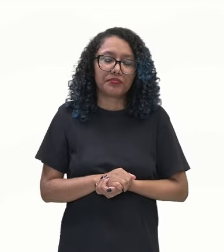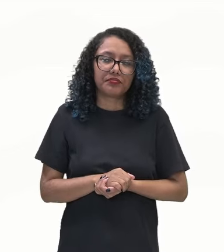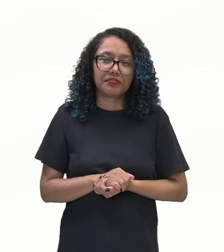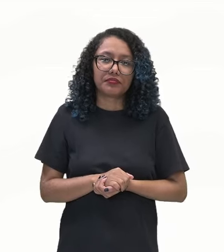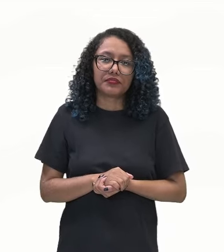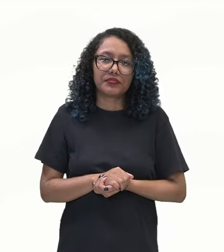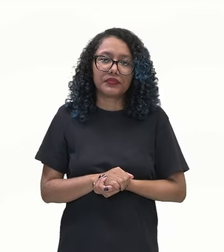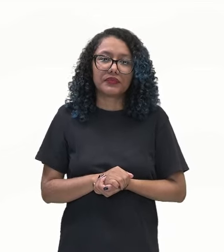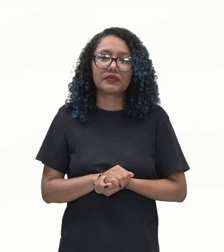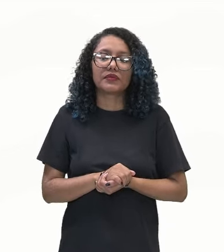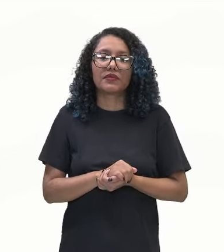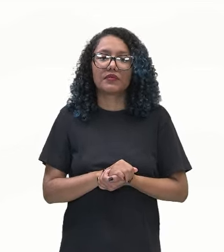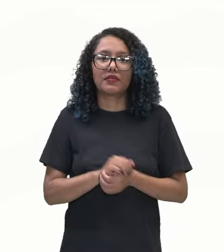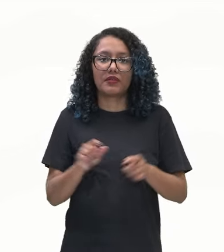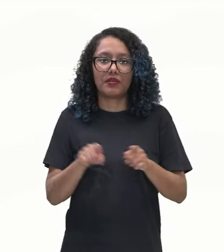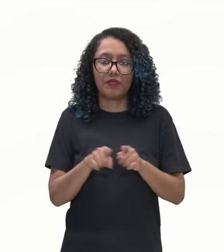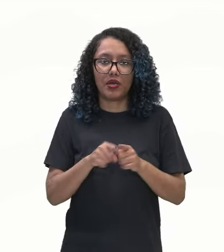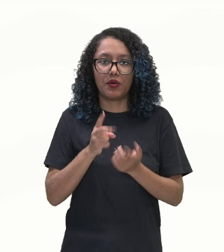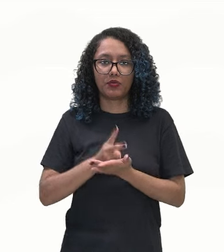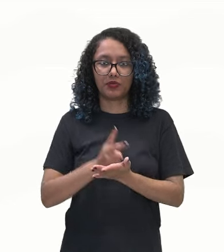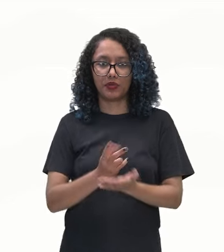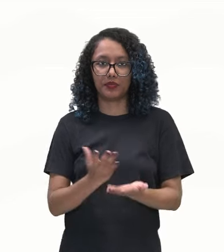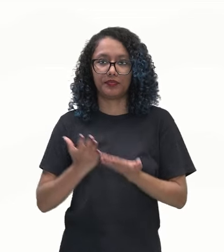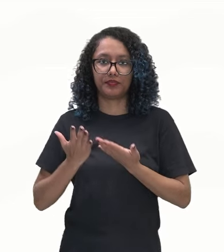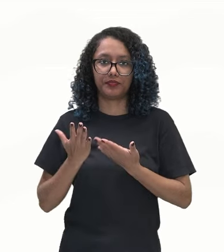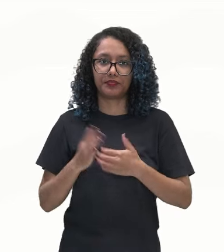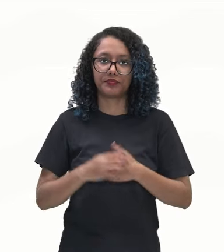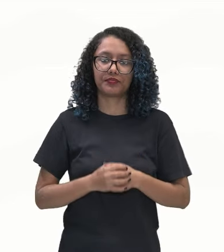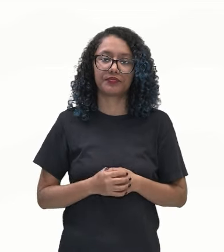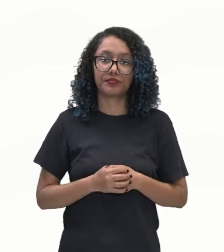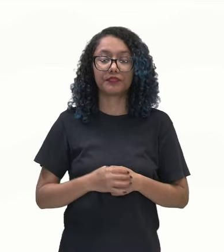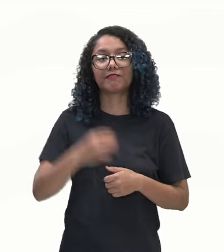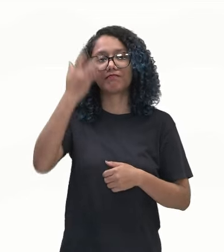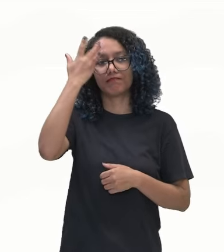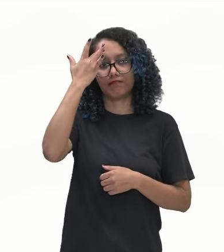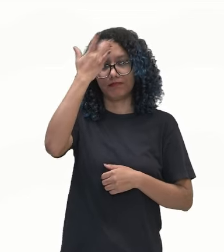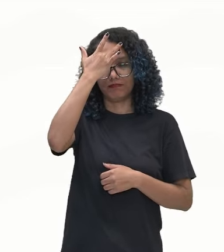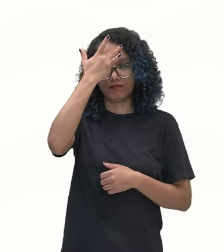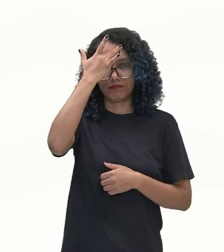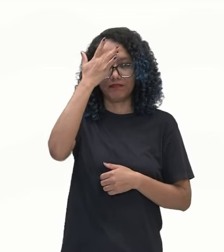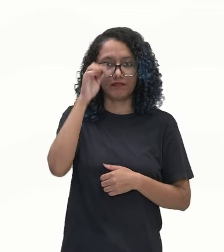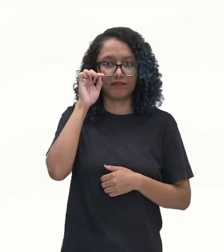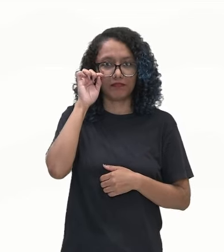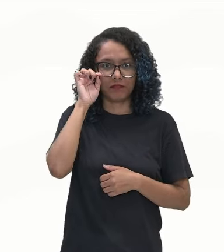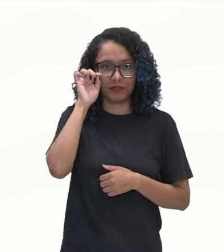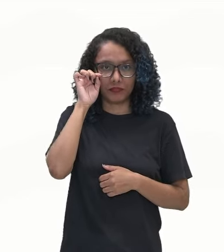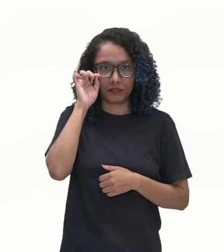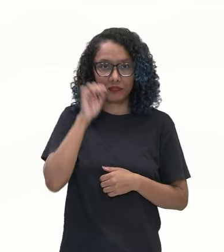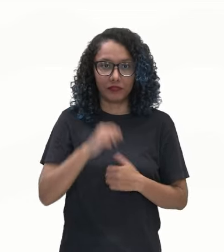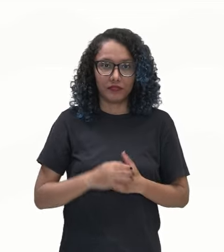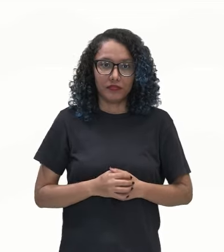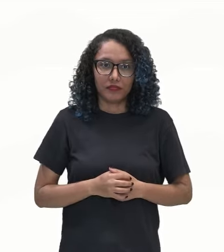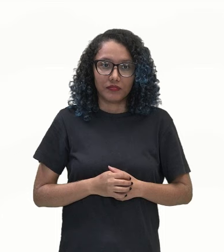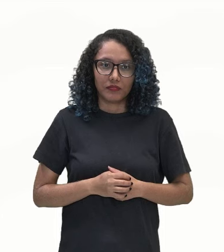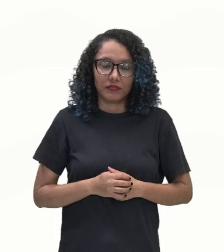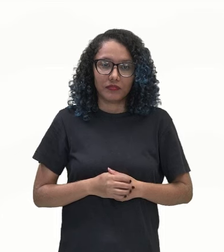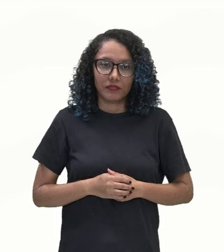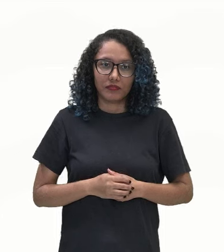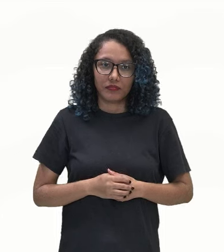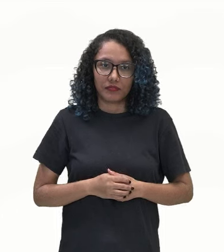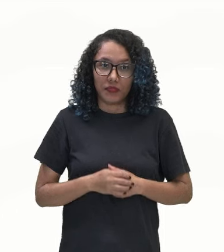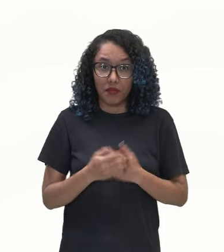inclusão, mental health, saúde mental. Health, então, é saúde, mental, né, uma